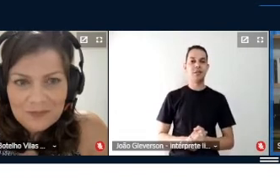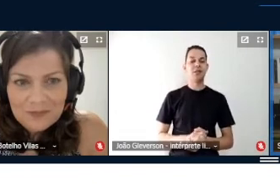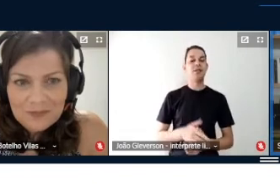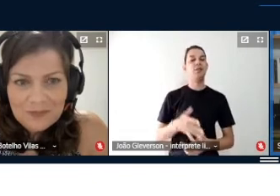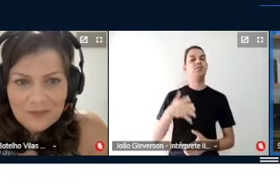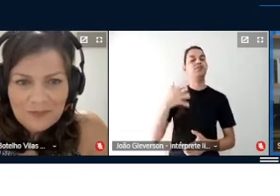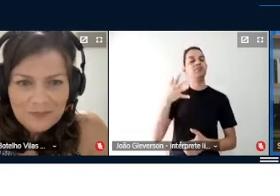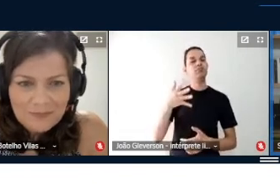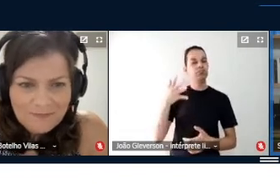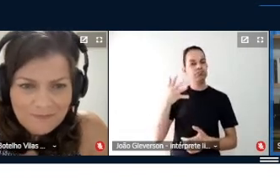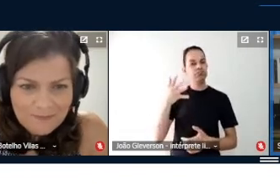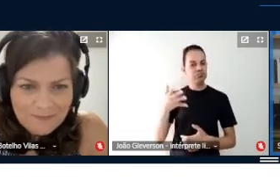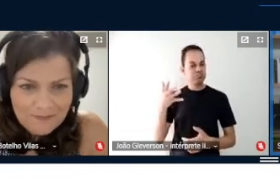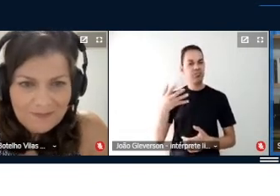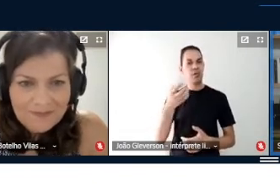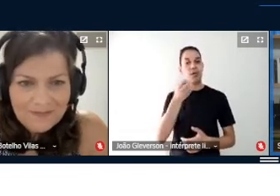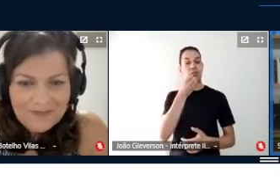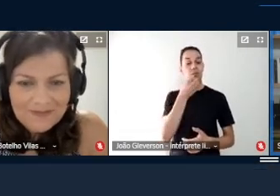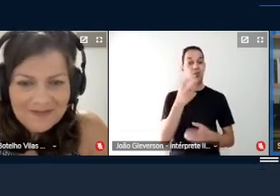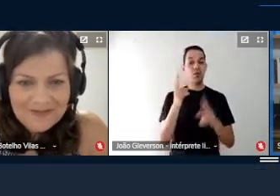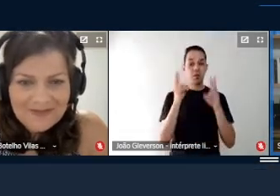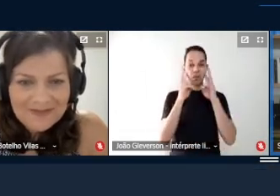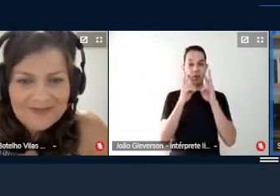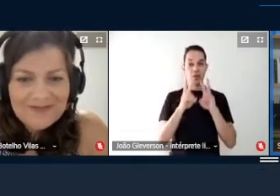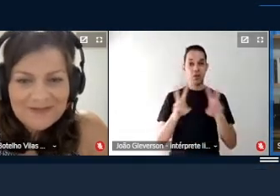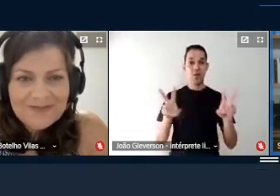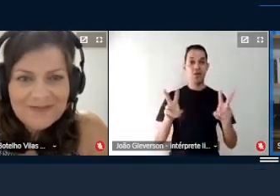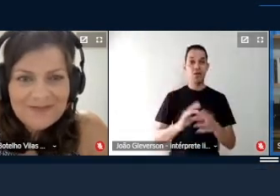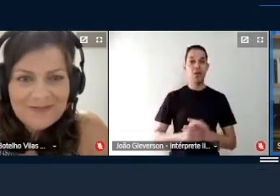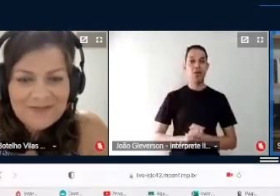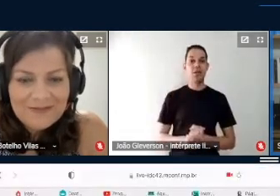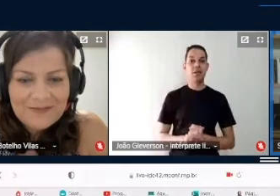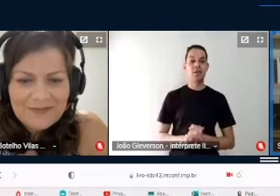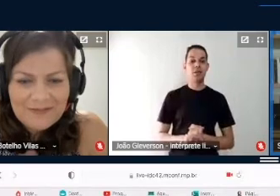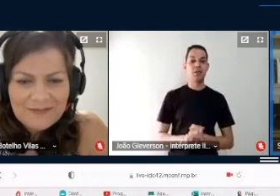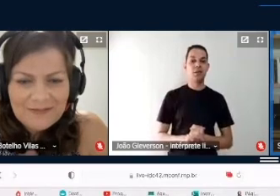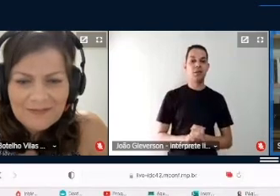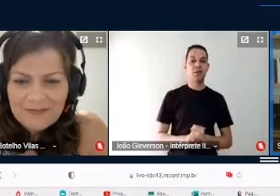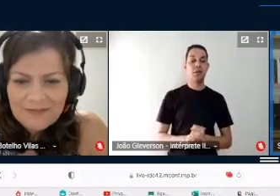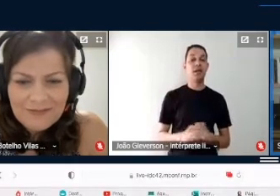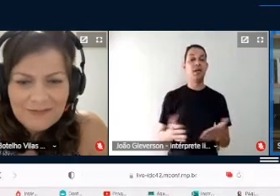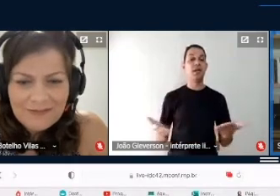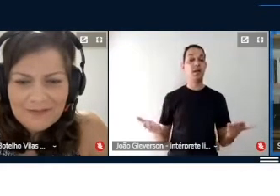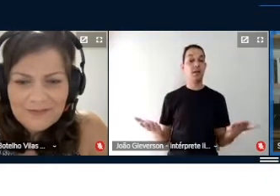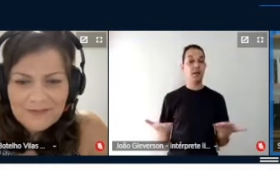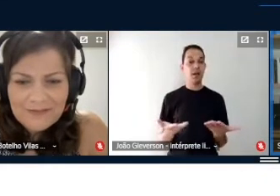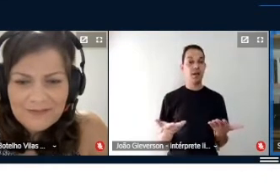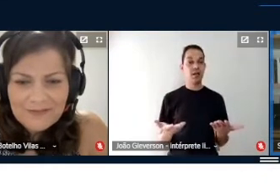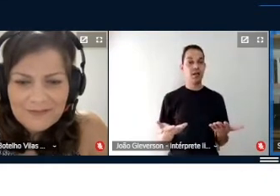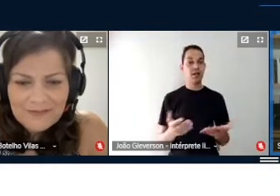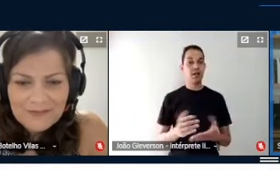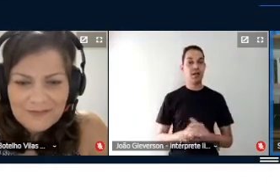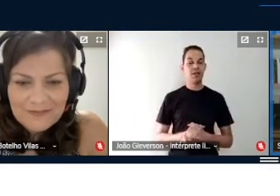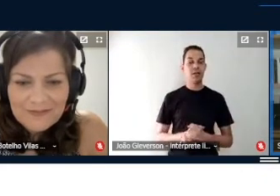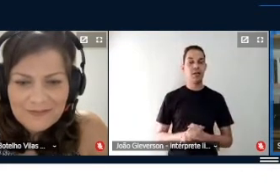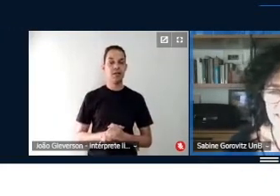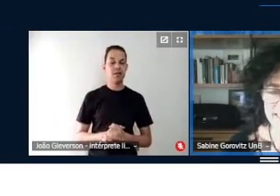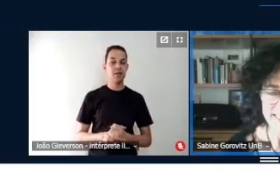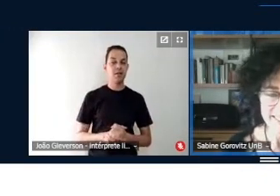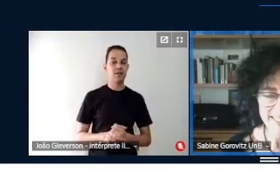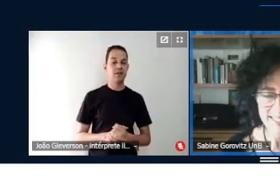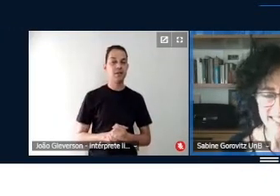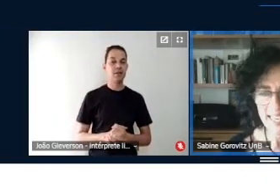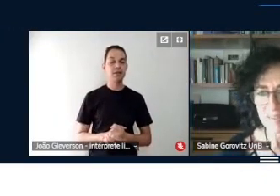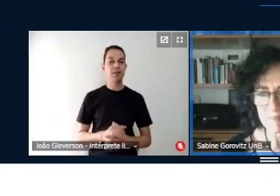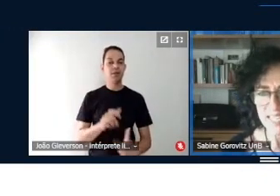muito pouco de tempo, não tem problema nenhum, e desde já eu passo a palavra à minha queridíssima